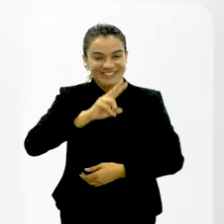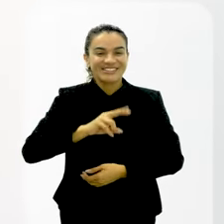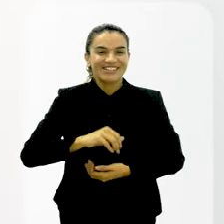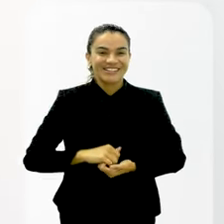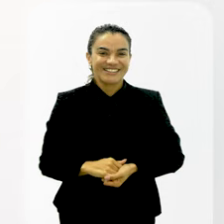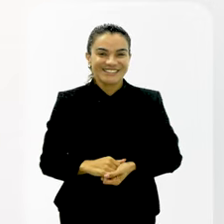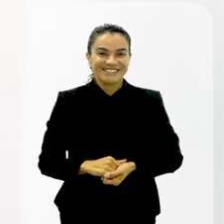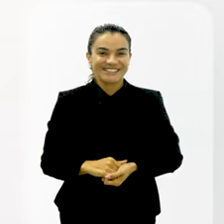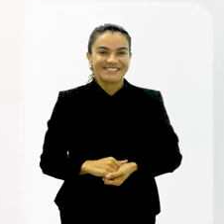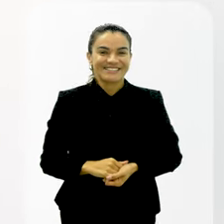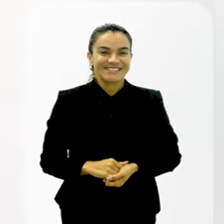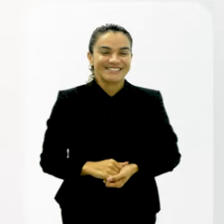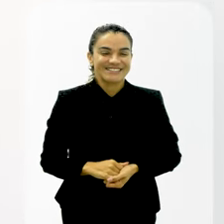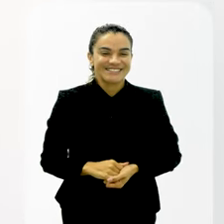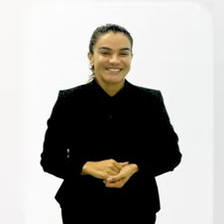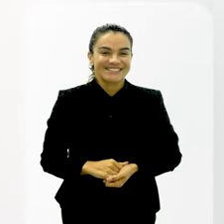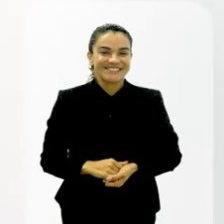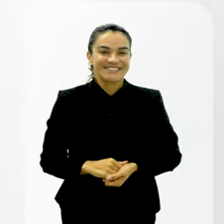histórias